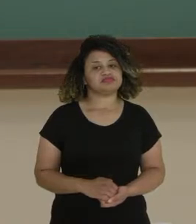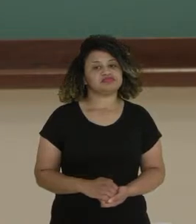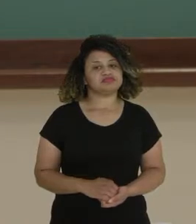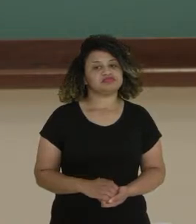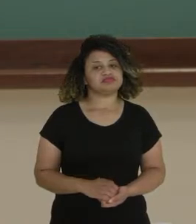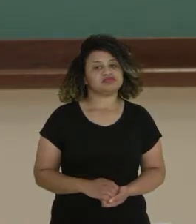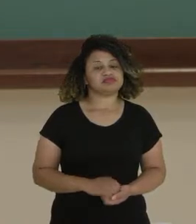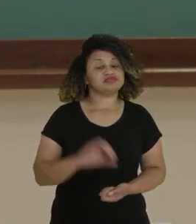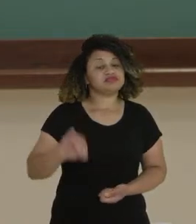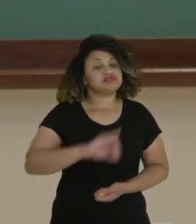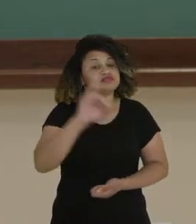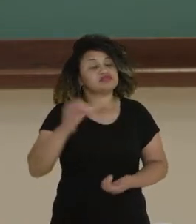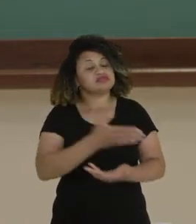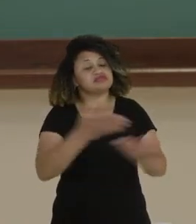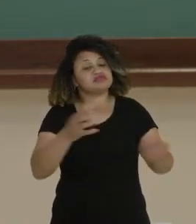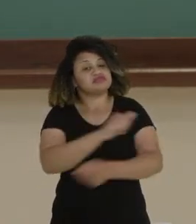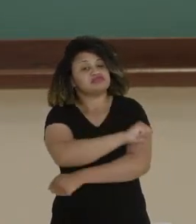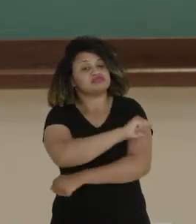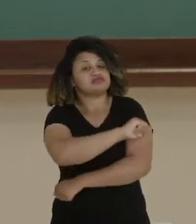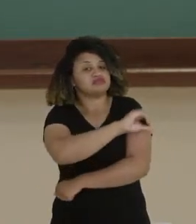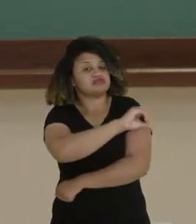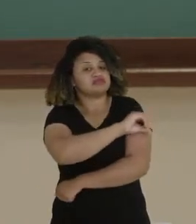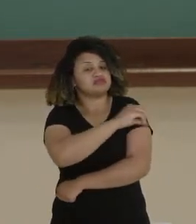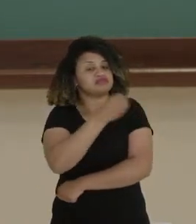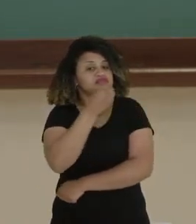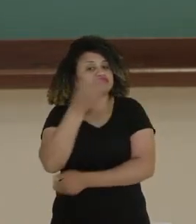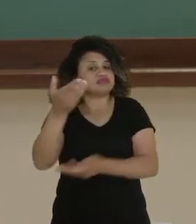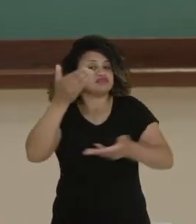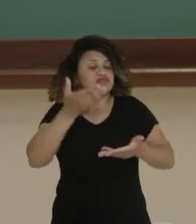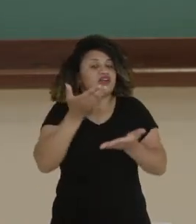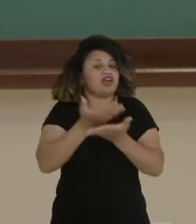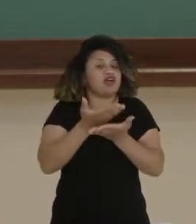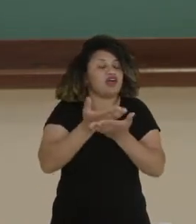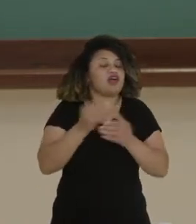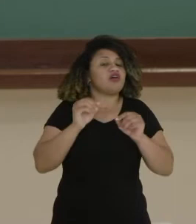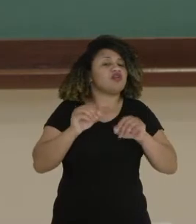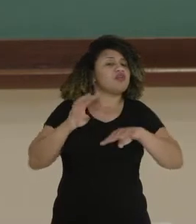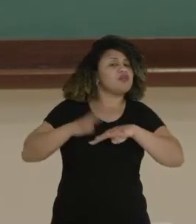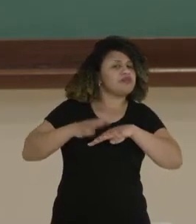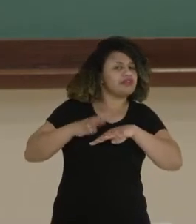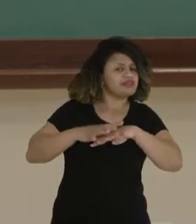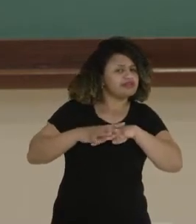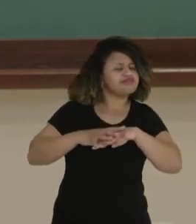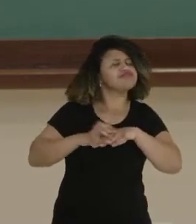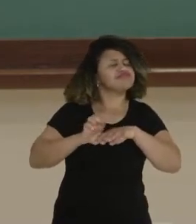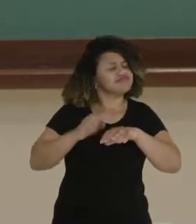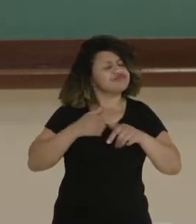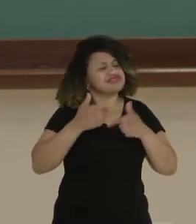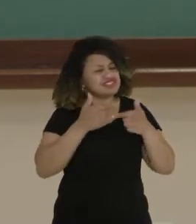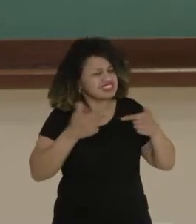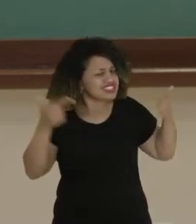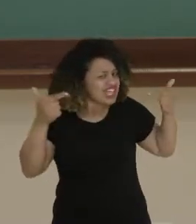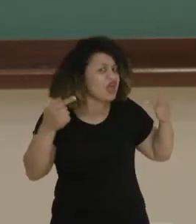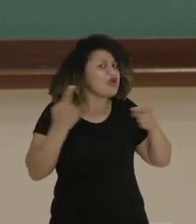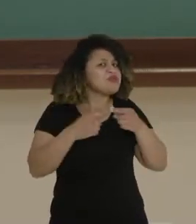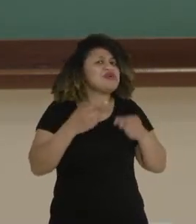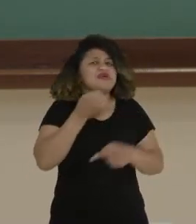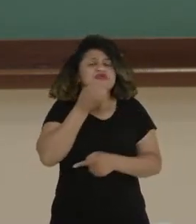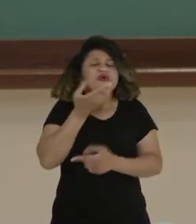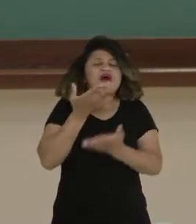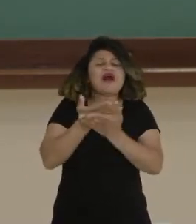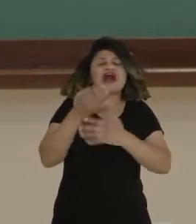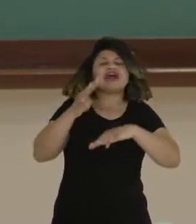estudantes do 9º ano, sejam muito bem-vindos a mais uma aula de matemática. Sim, pode botar um sorriso nessa cara aí que é muito bom. Hoje nós